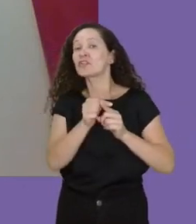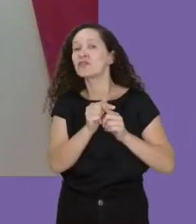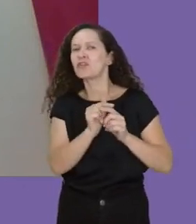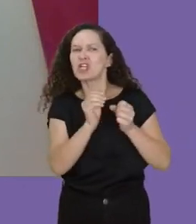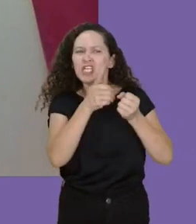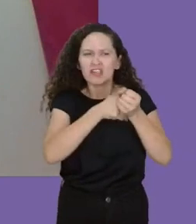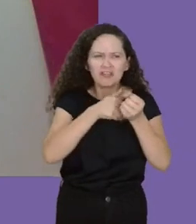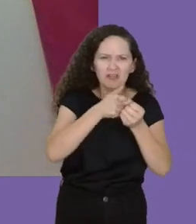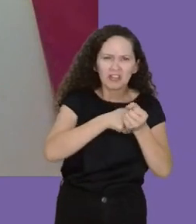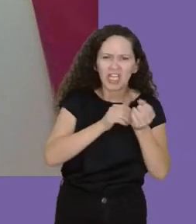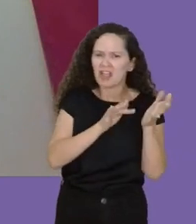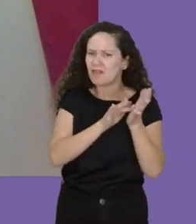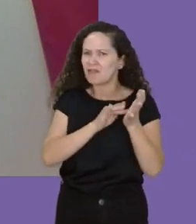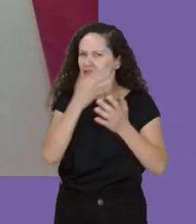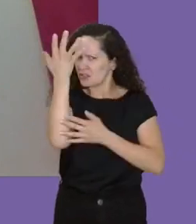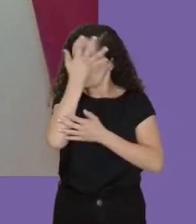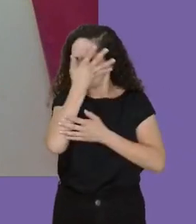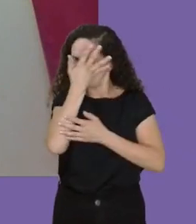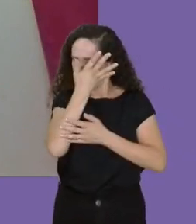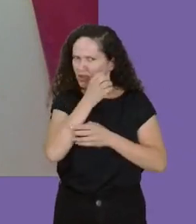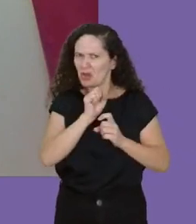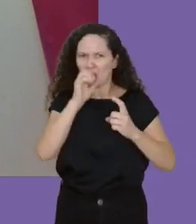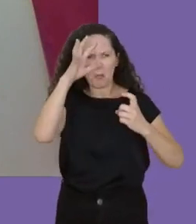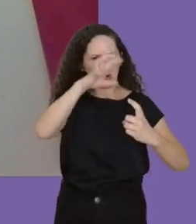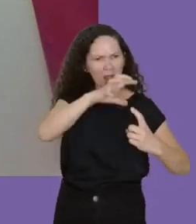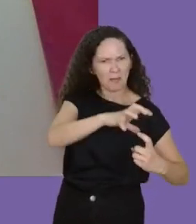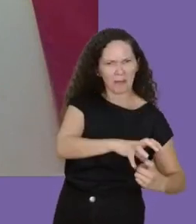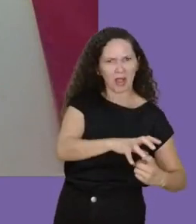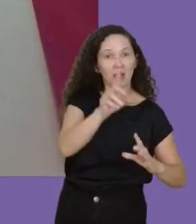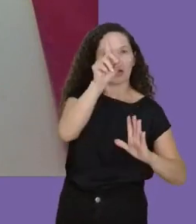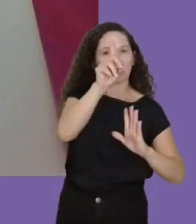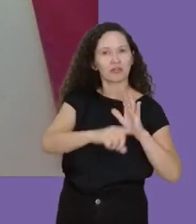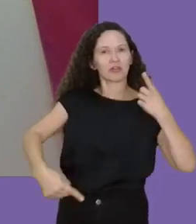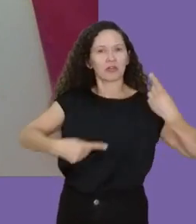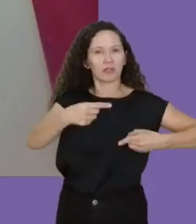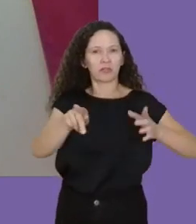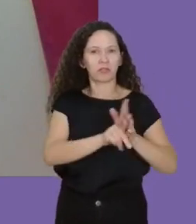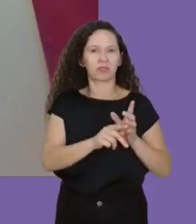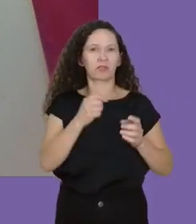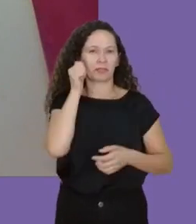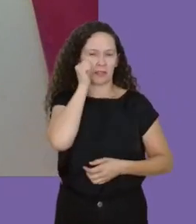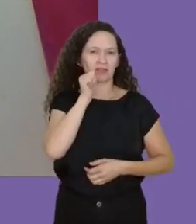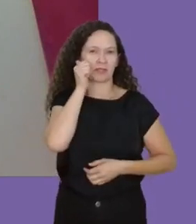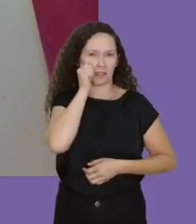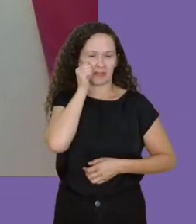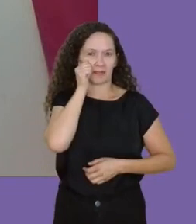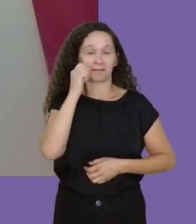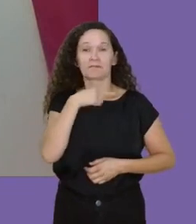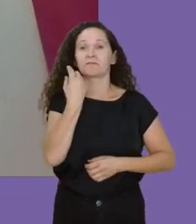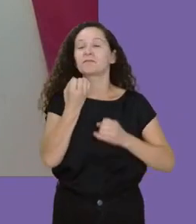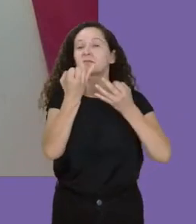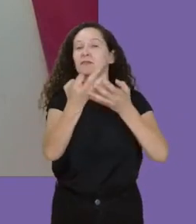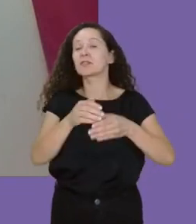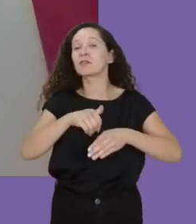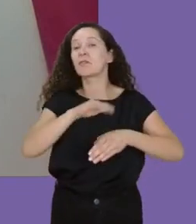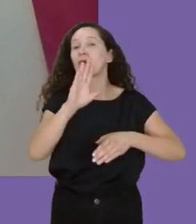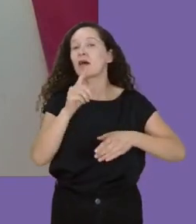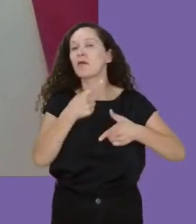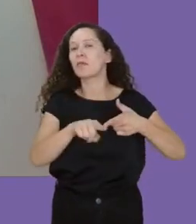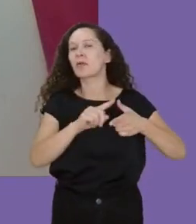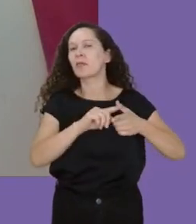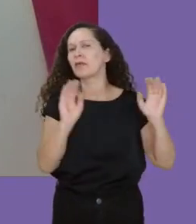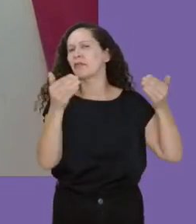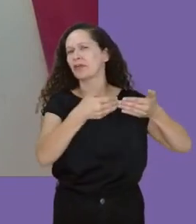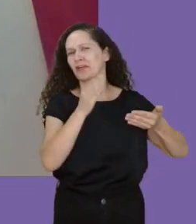obstaculizar ou reprimir o exercício dos direitos políticos. E aí, no caso, a gente está falando aqui, né, esse programa é mais direcionado